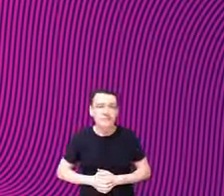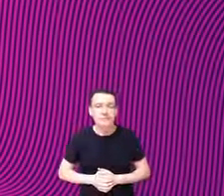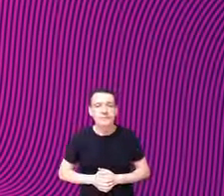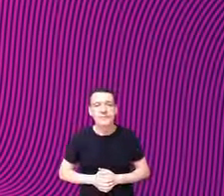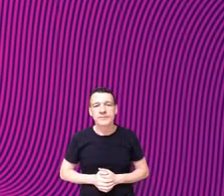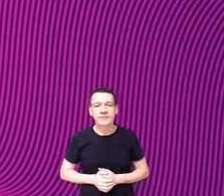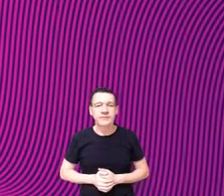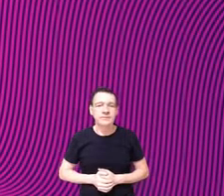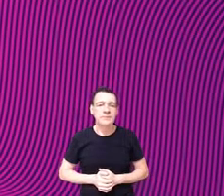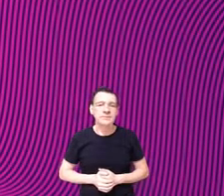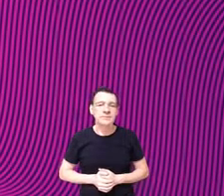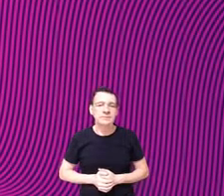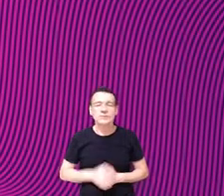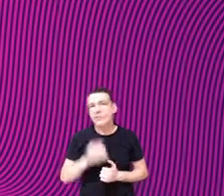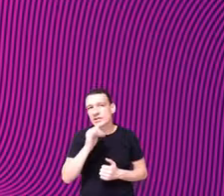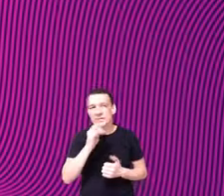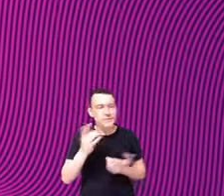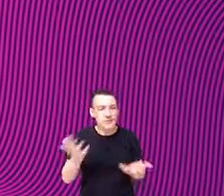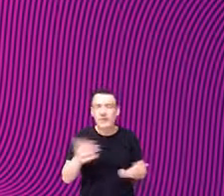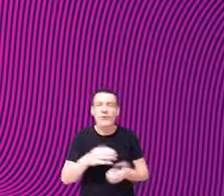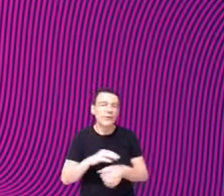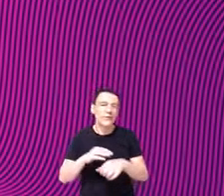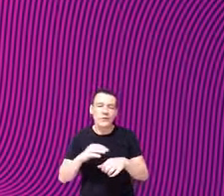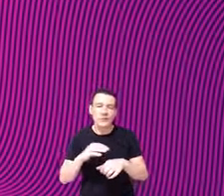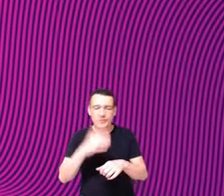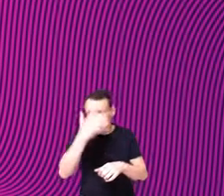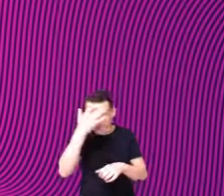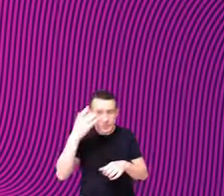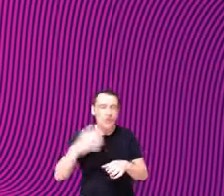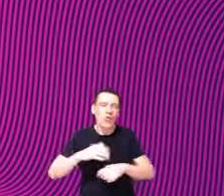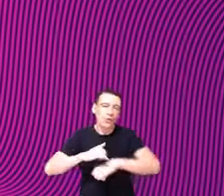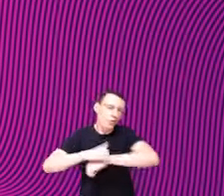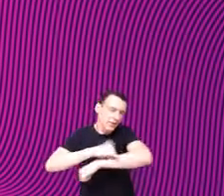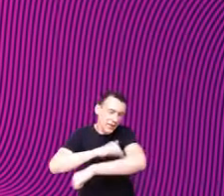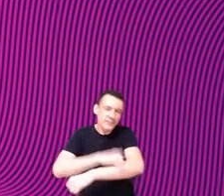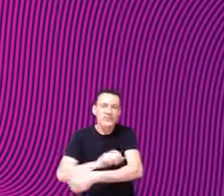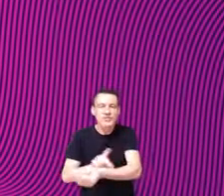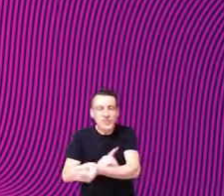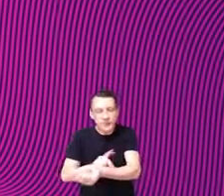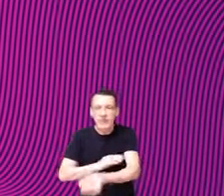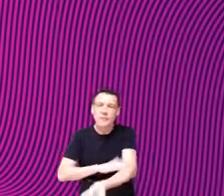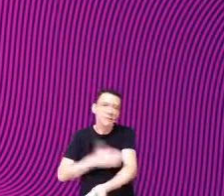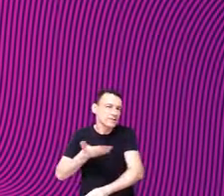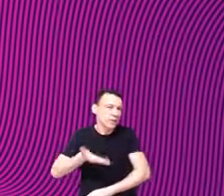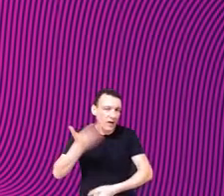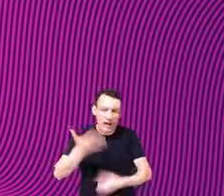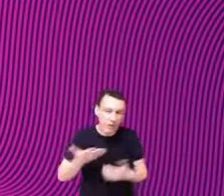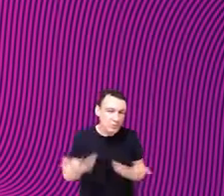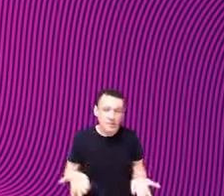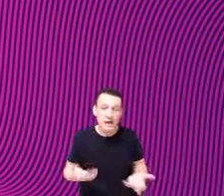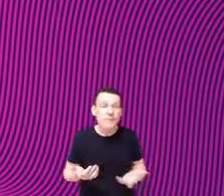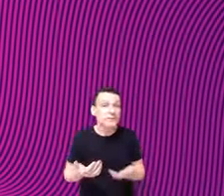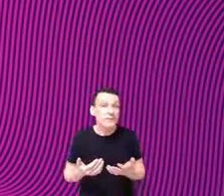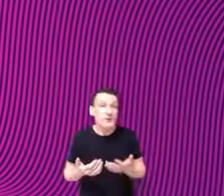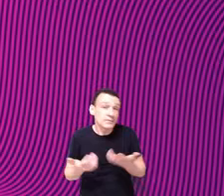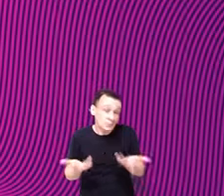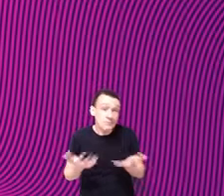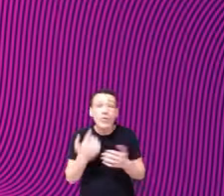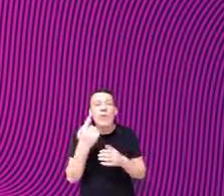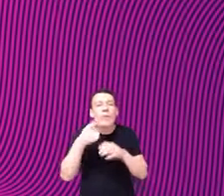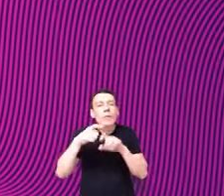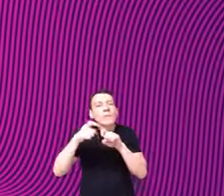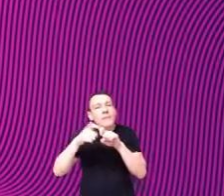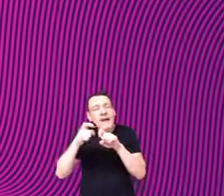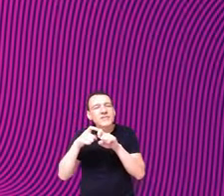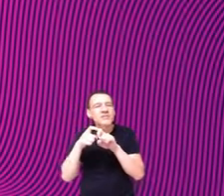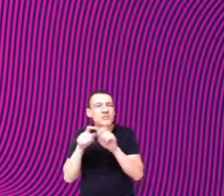paciente obeso, diabético, com hipertensão, né, que é um paciente que certamente está na mão do médico de família, do